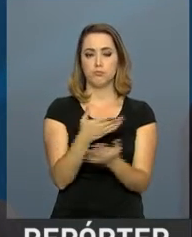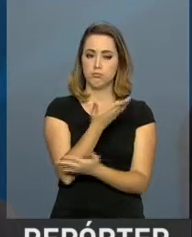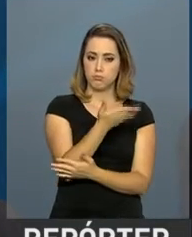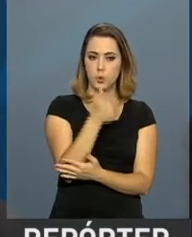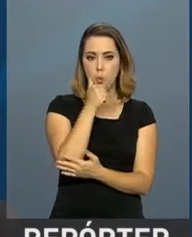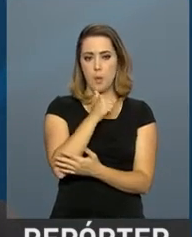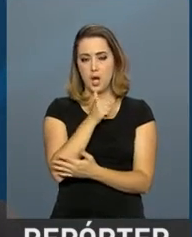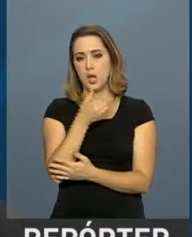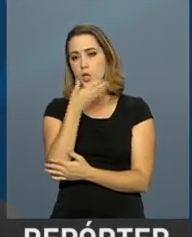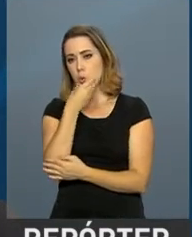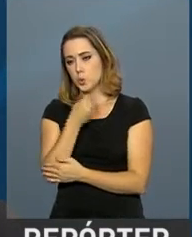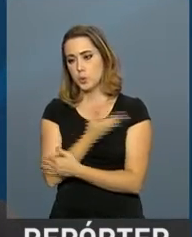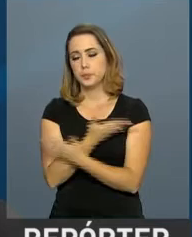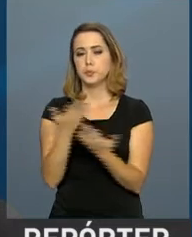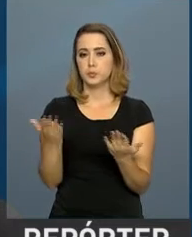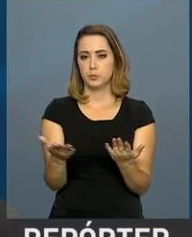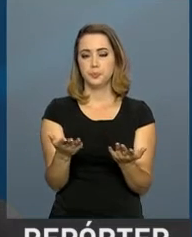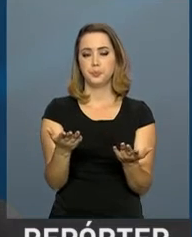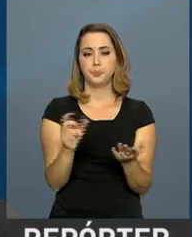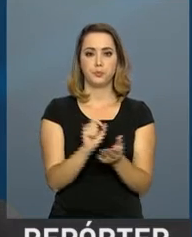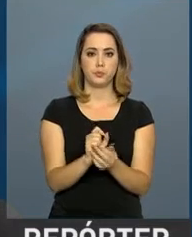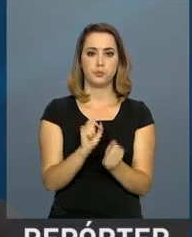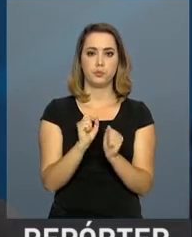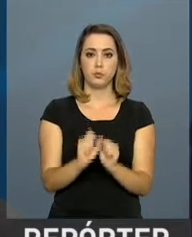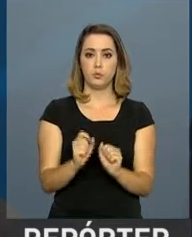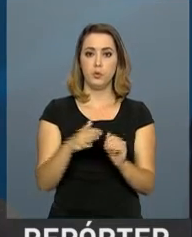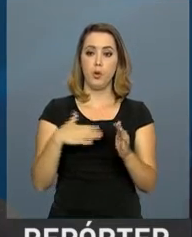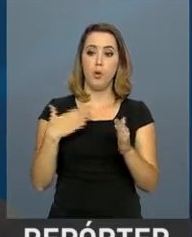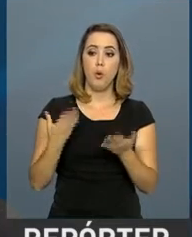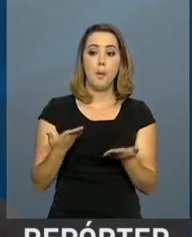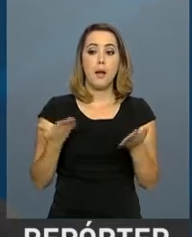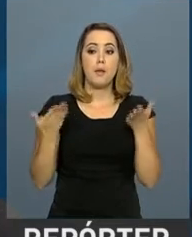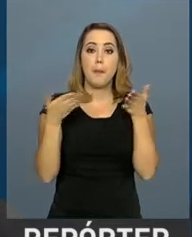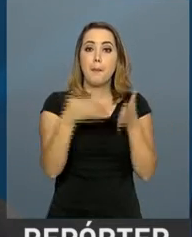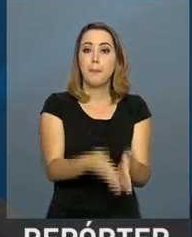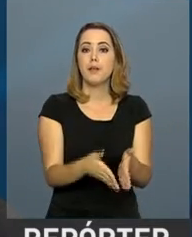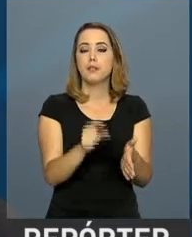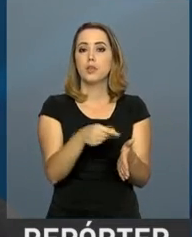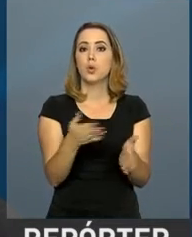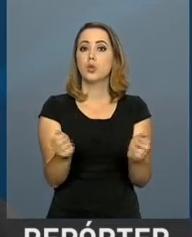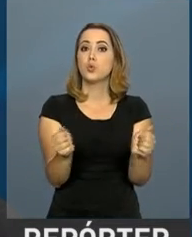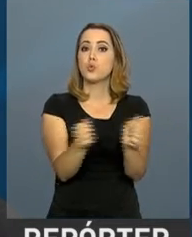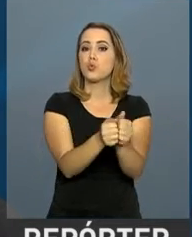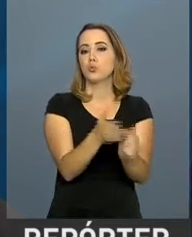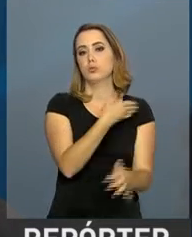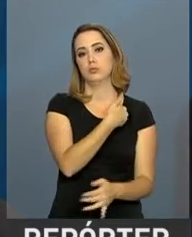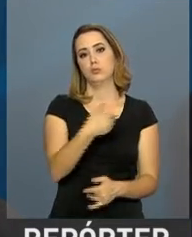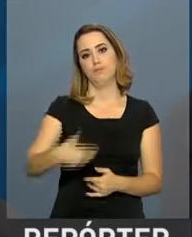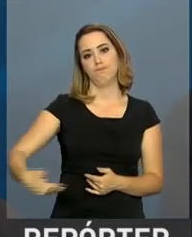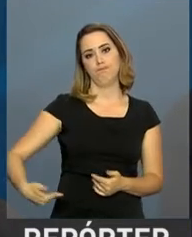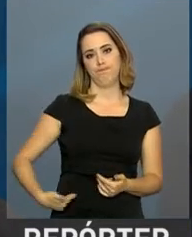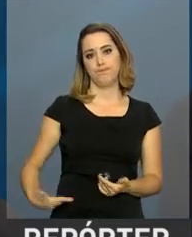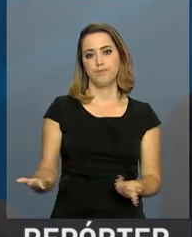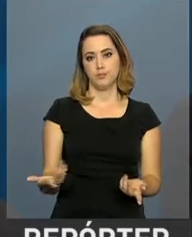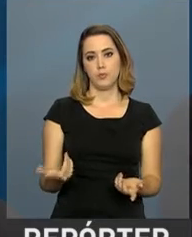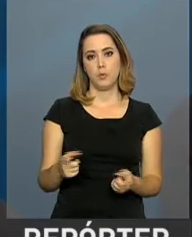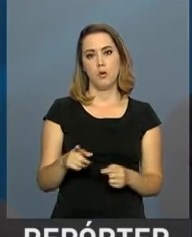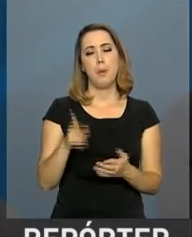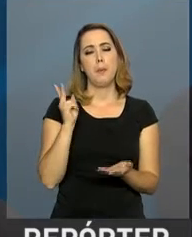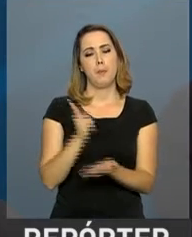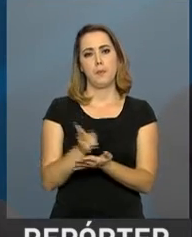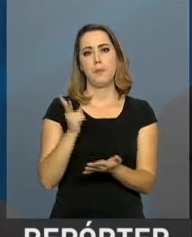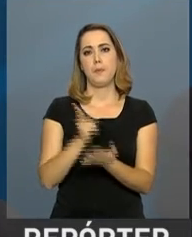senhoras permita me dizê lo passam a fazer parte do governo embora sem funções